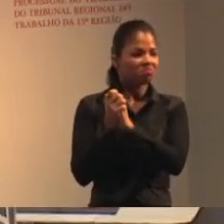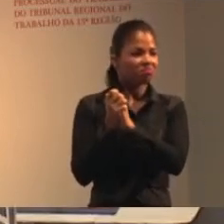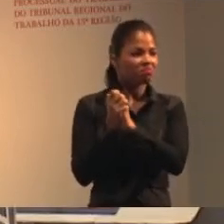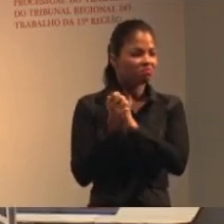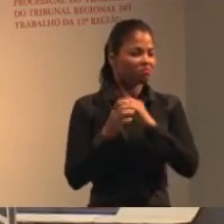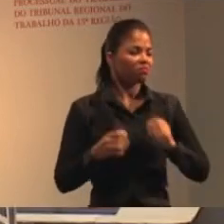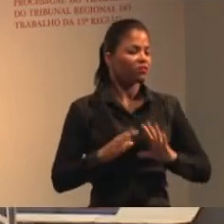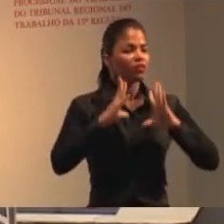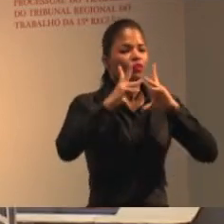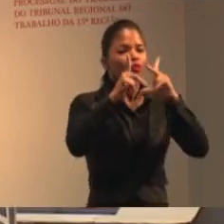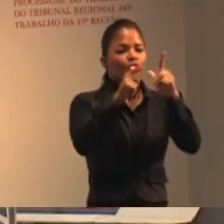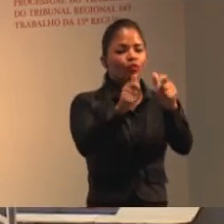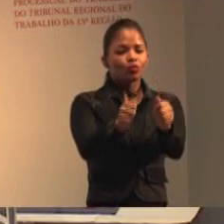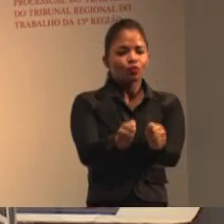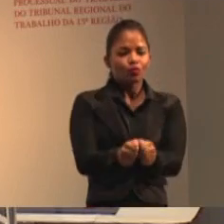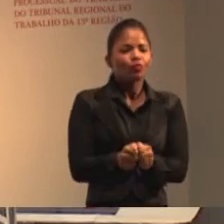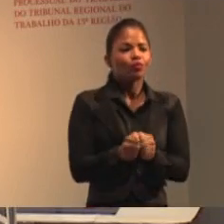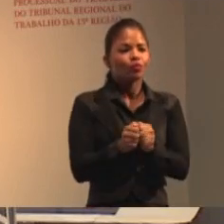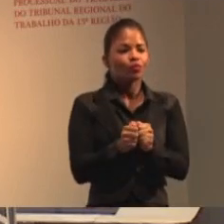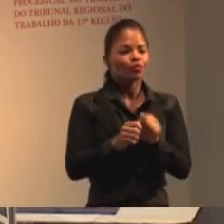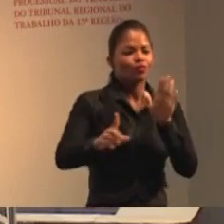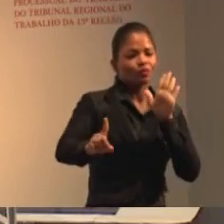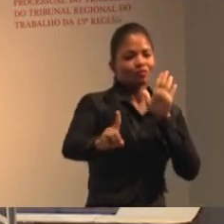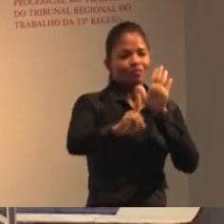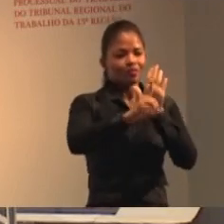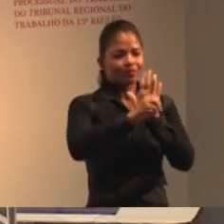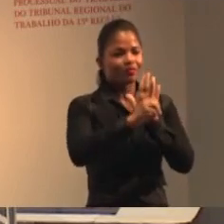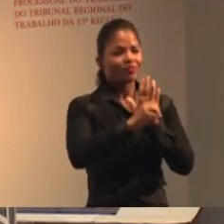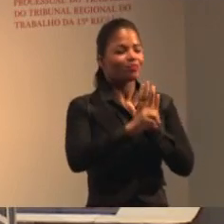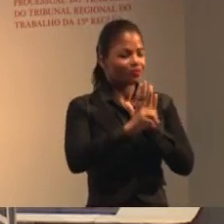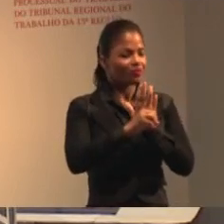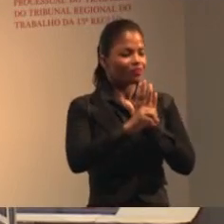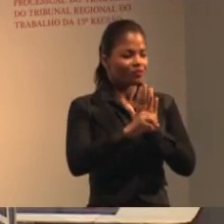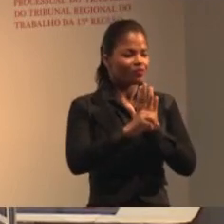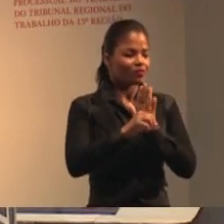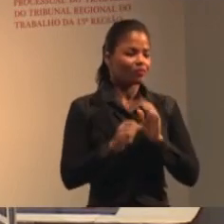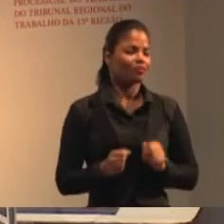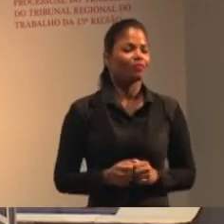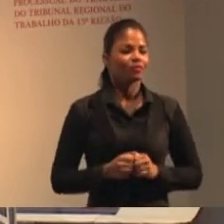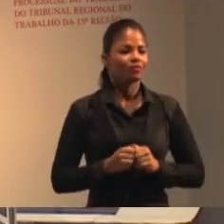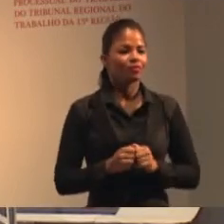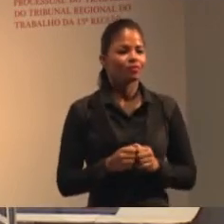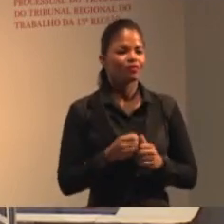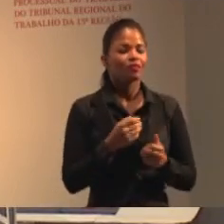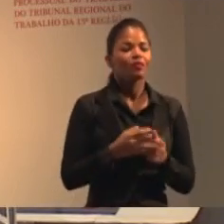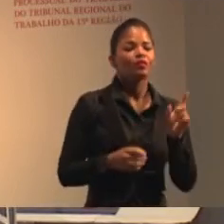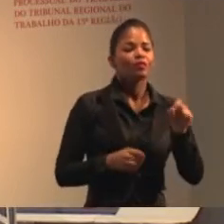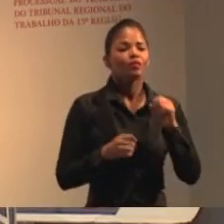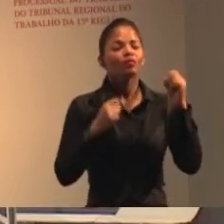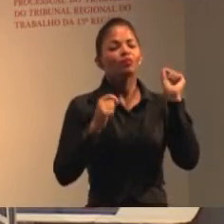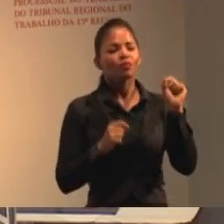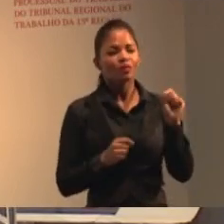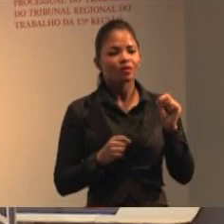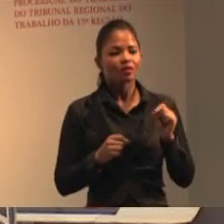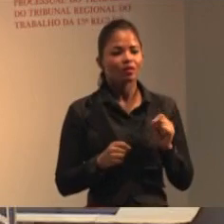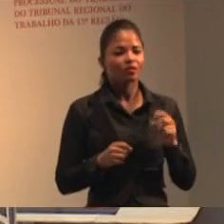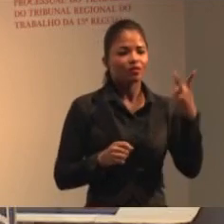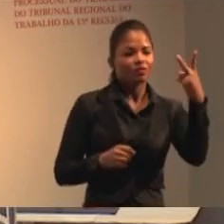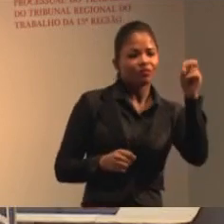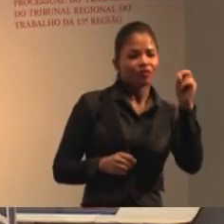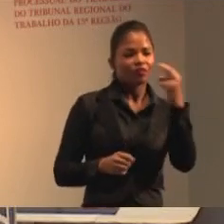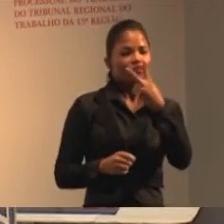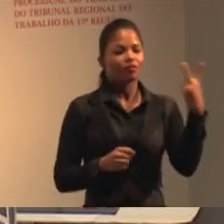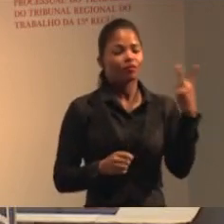efusivamente a todos os ex-diretores da EJUD que me antecederam. Escola que, nesses